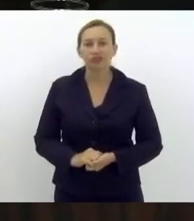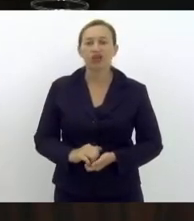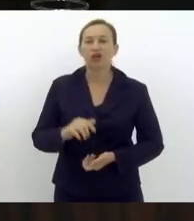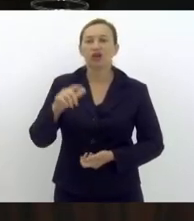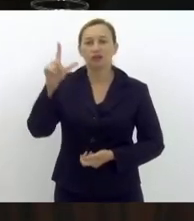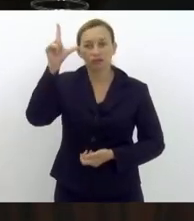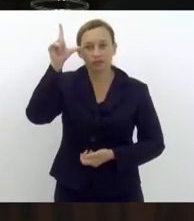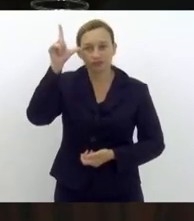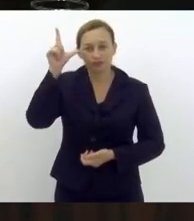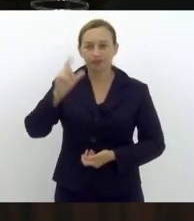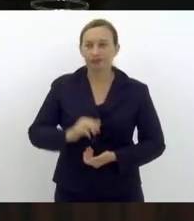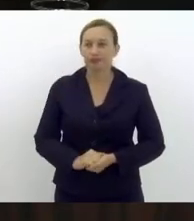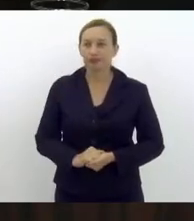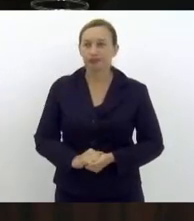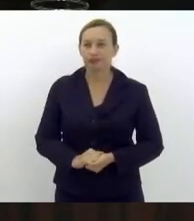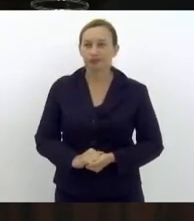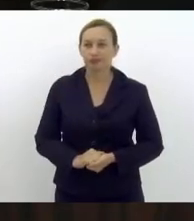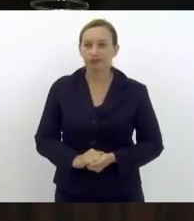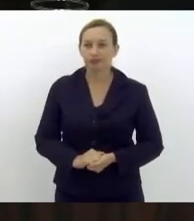Lucinha,